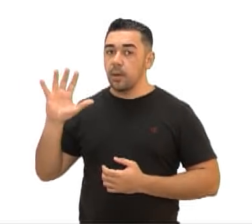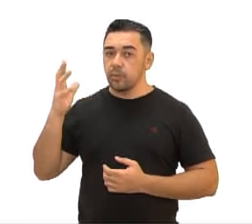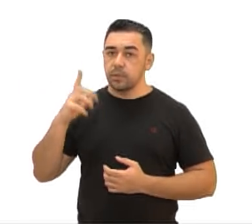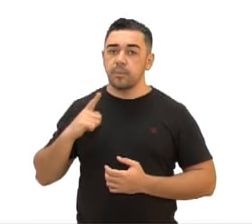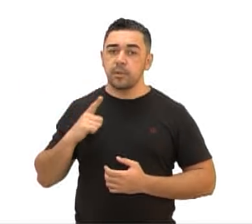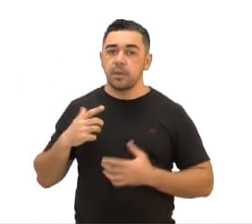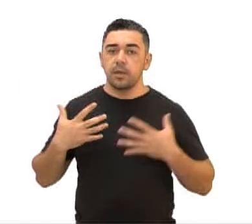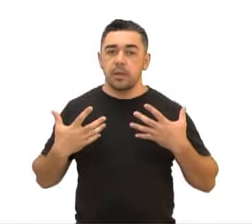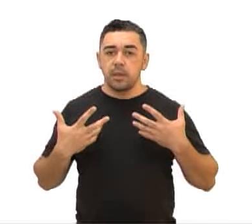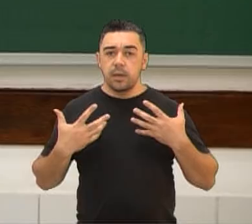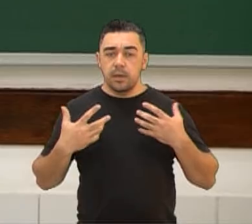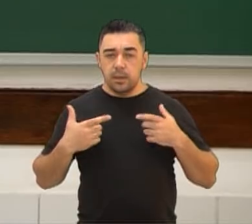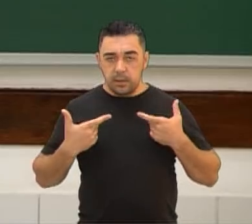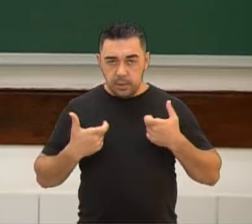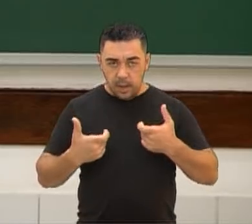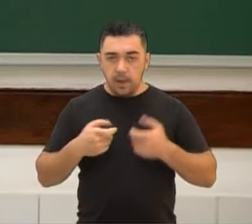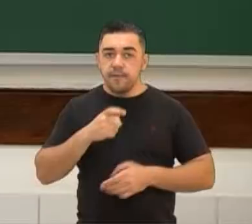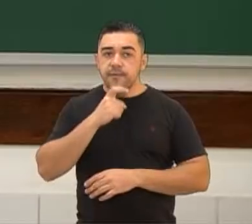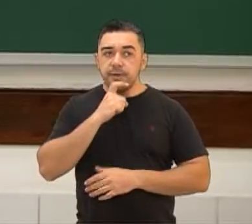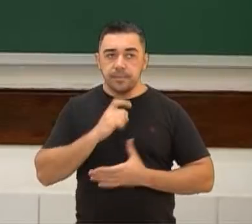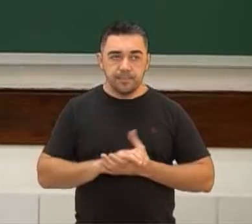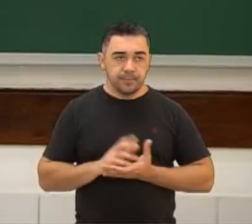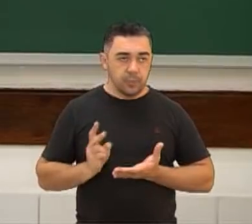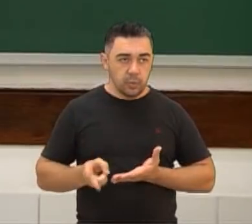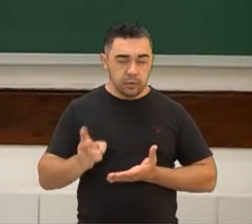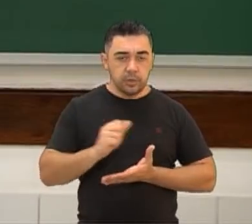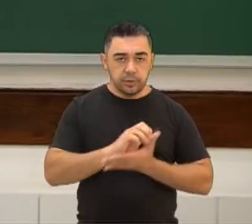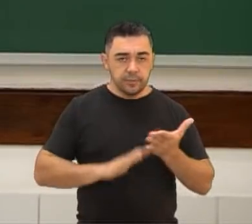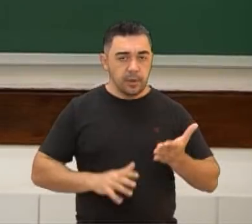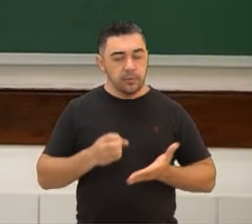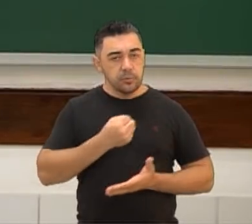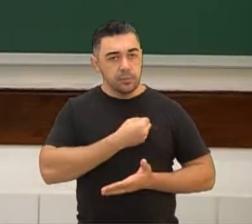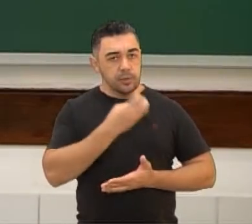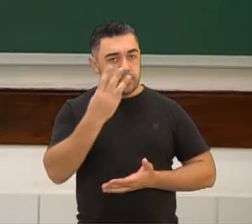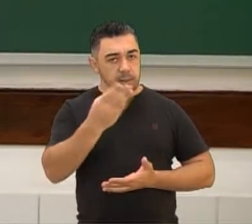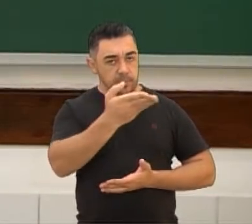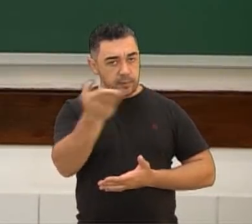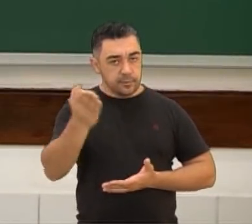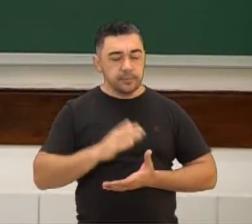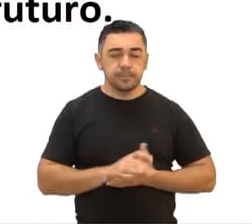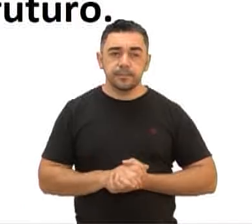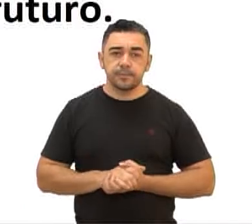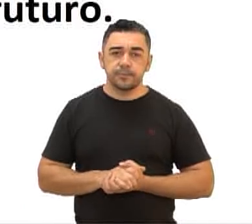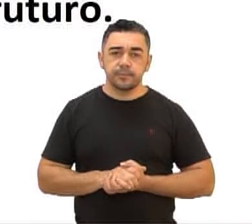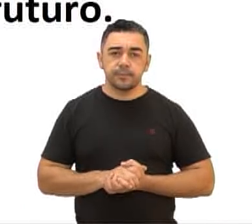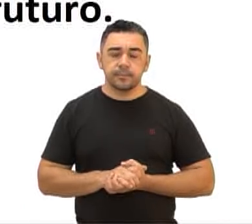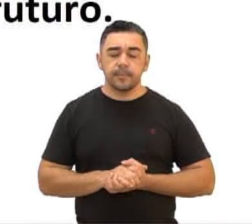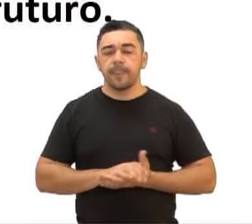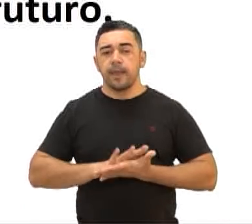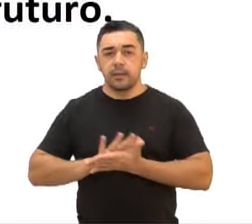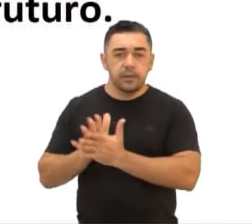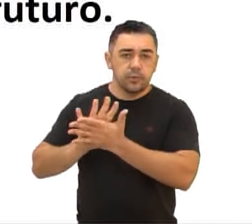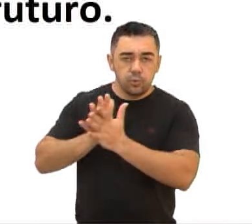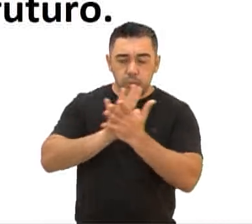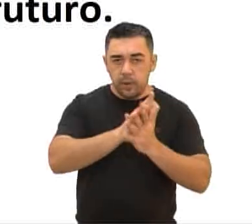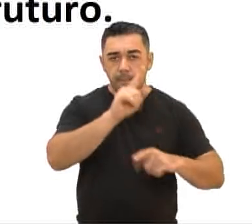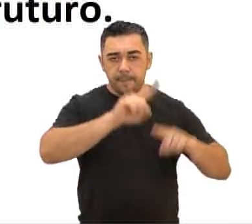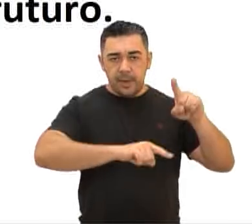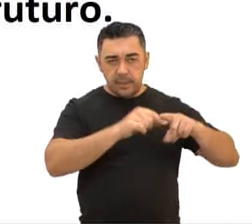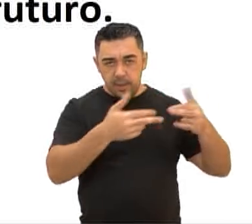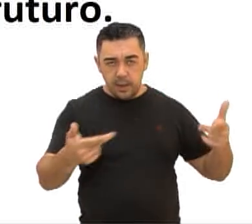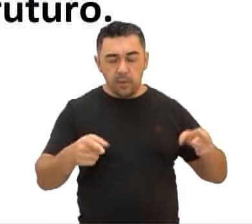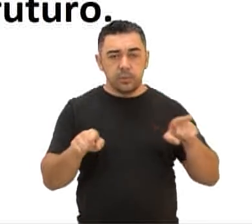Lembra dele. Continuando. Tarefa para você fazer. A destruição material